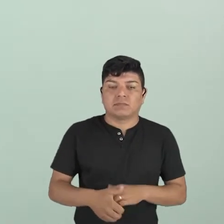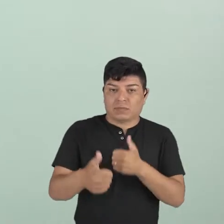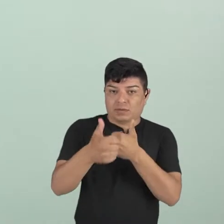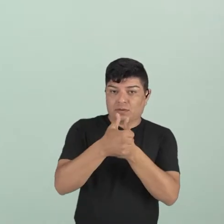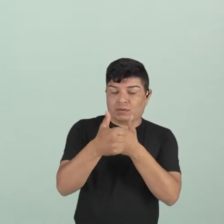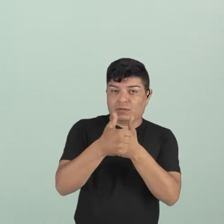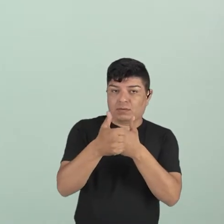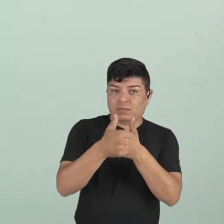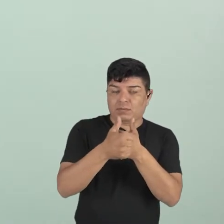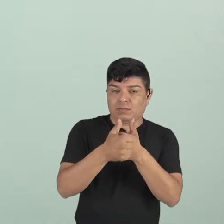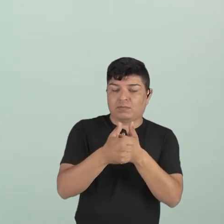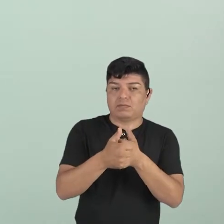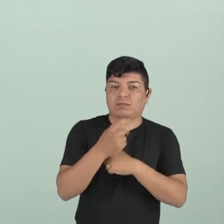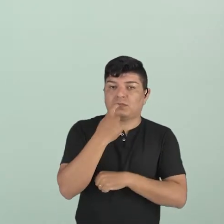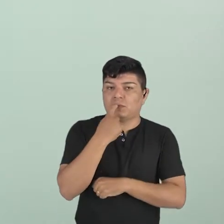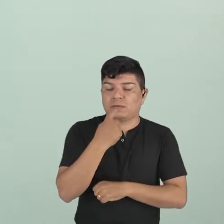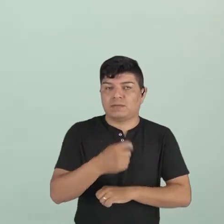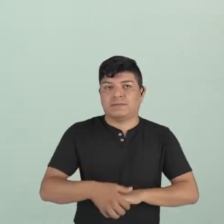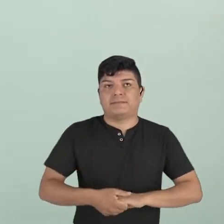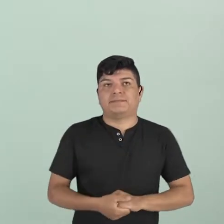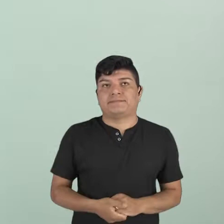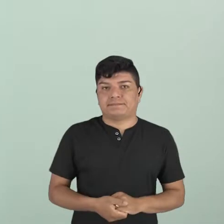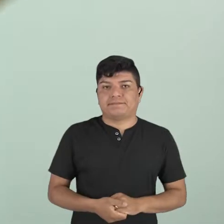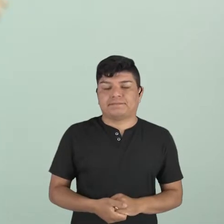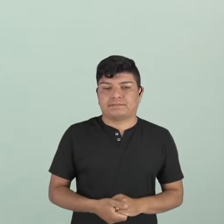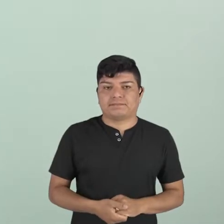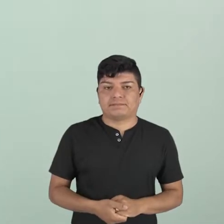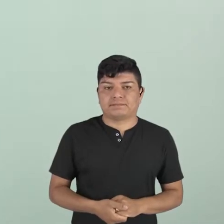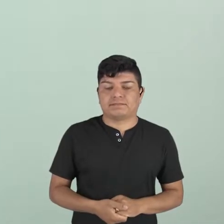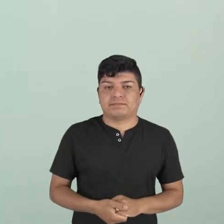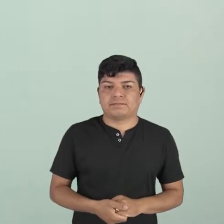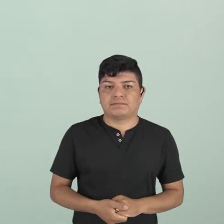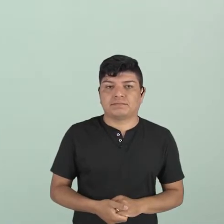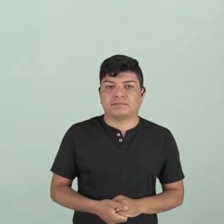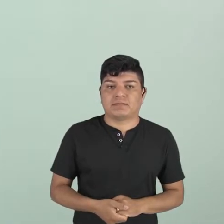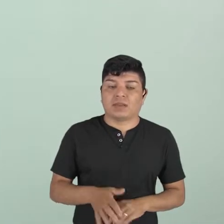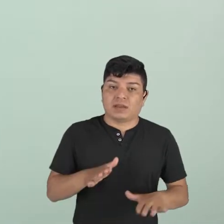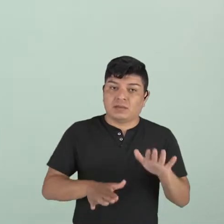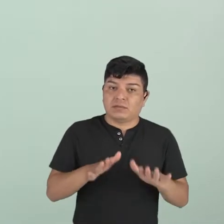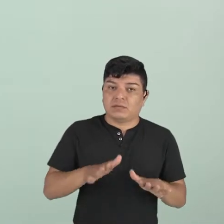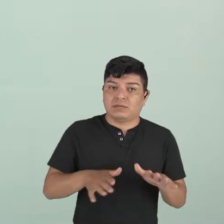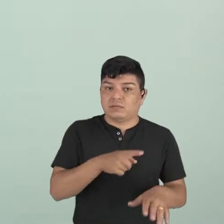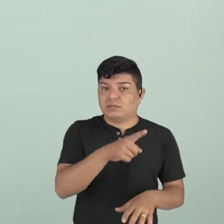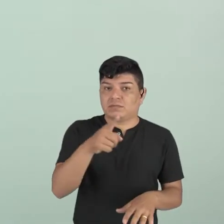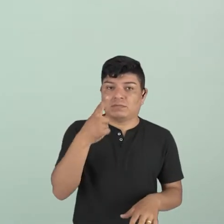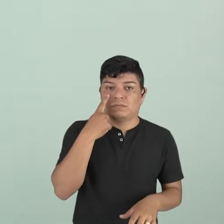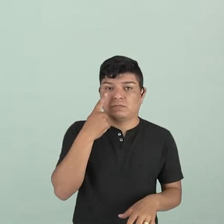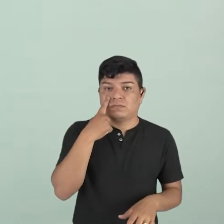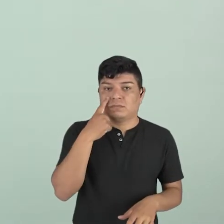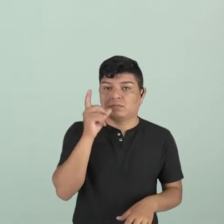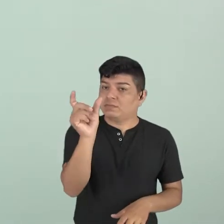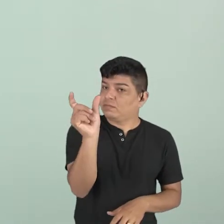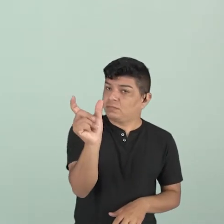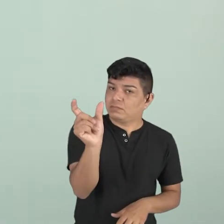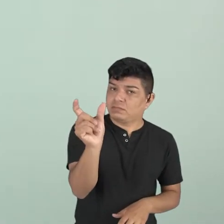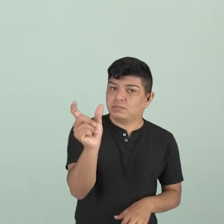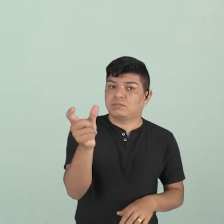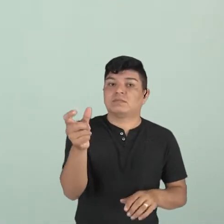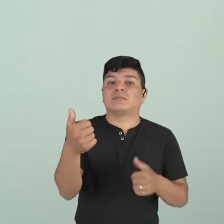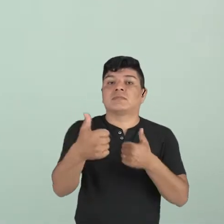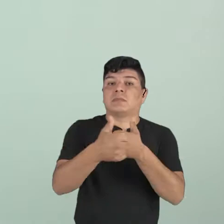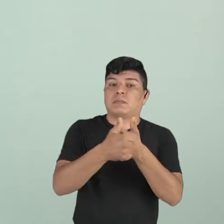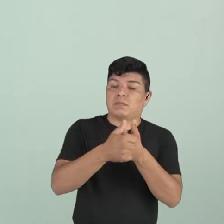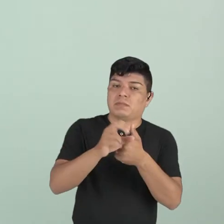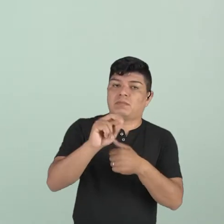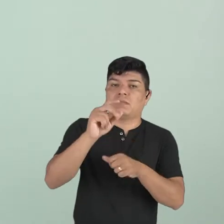em espanhol, quer dizer próximo, tá? Lejano quer dizer longe. De vez em quando vocês vão escutar esses termos para se referir